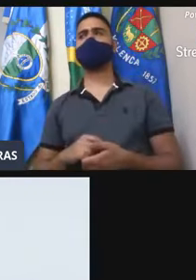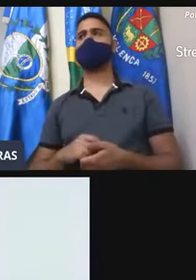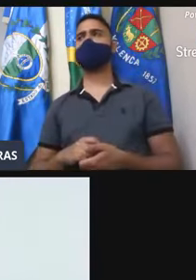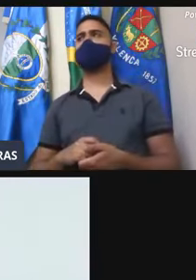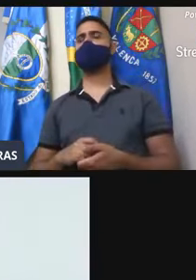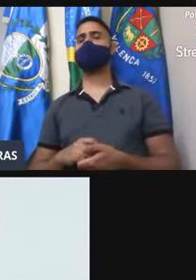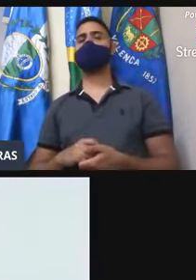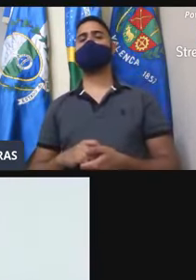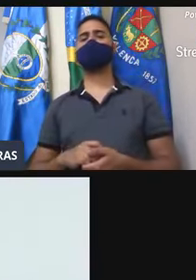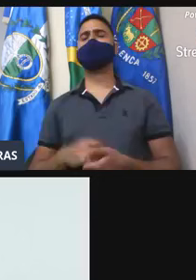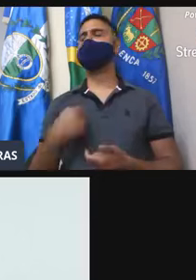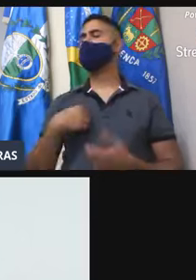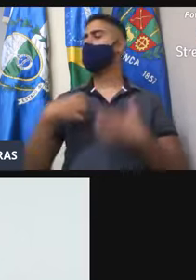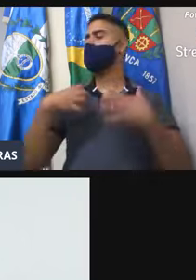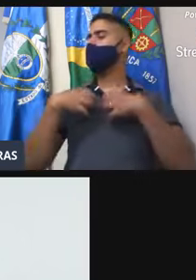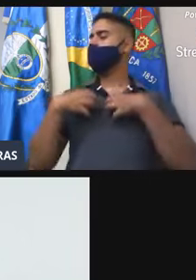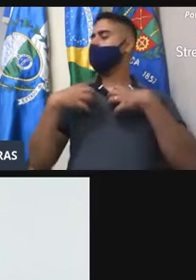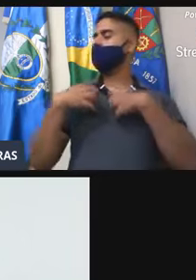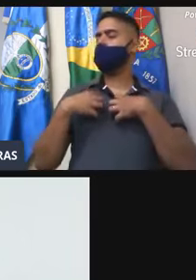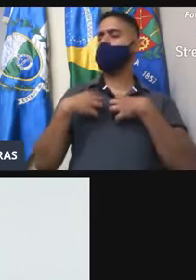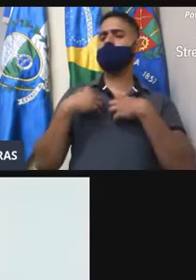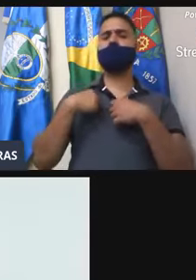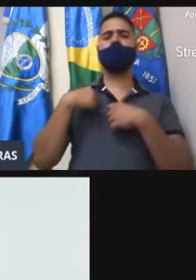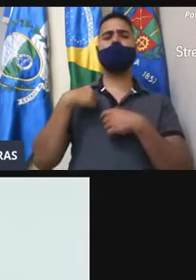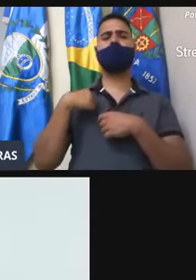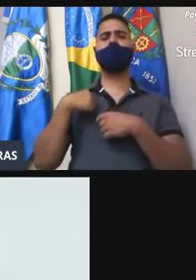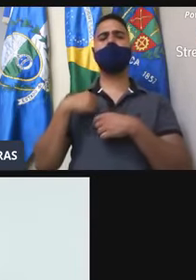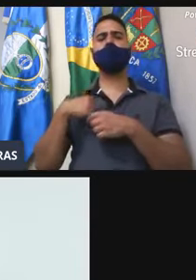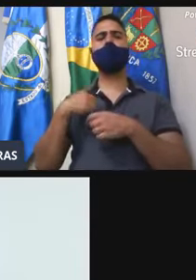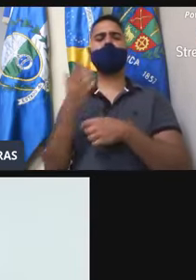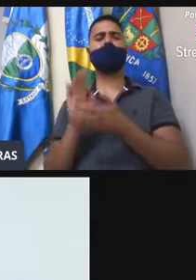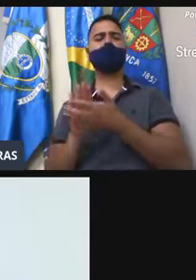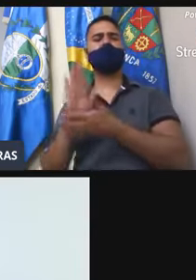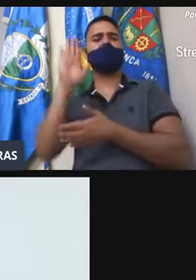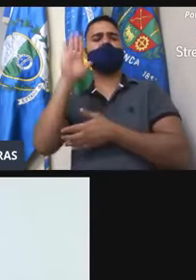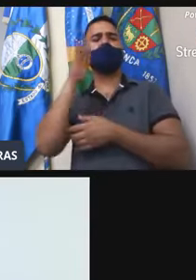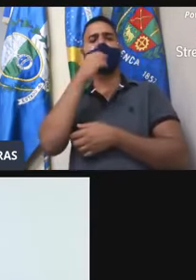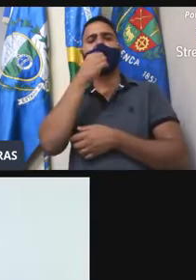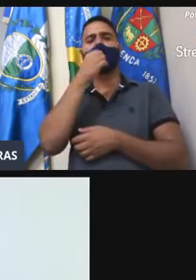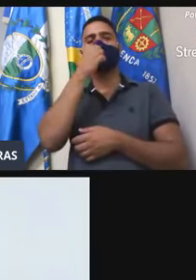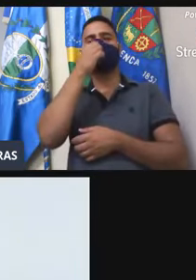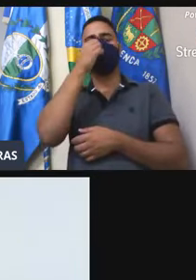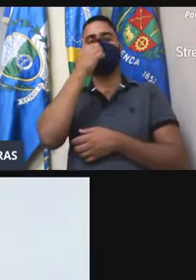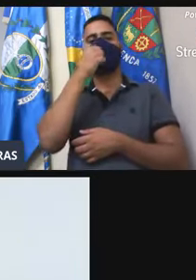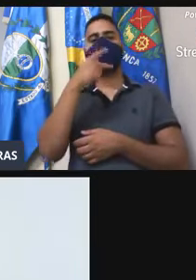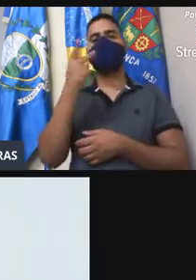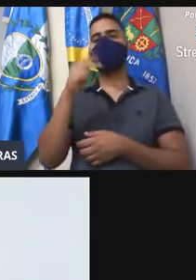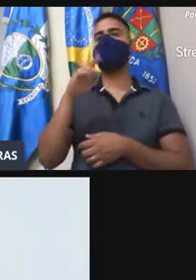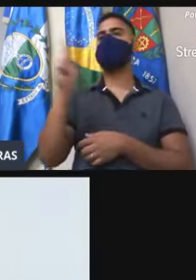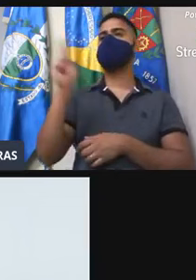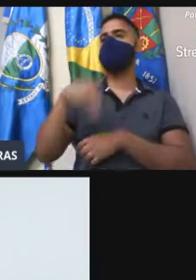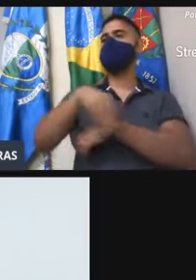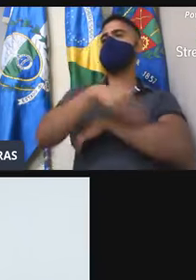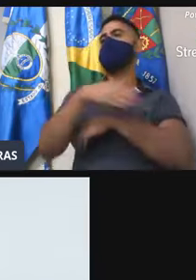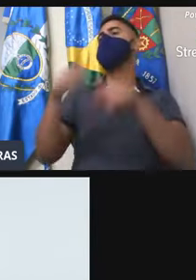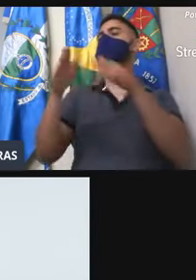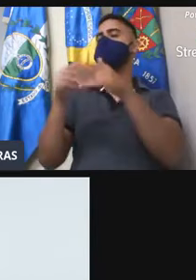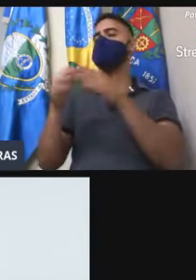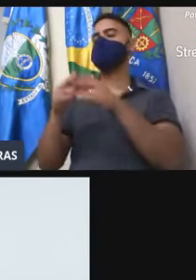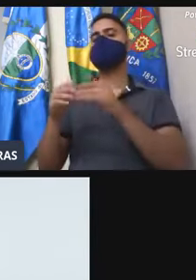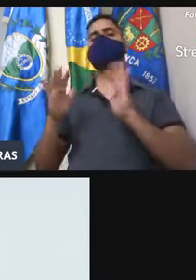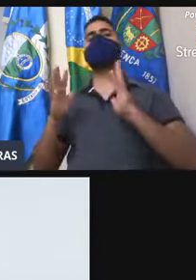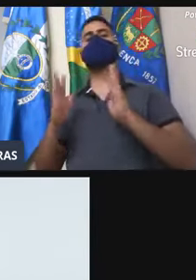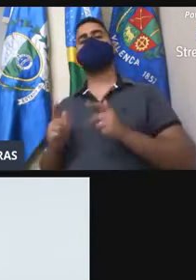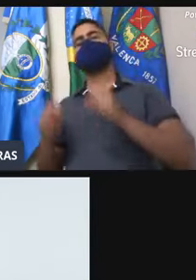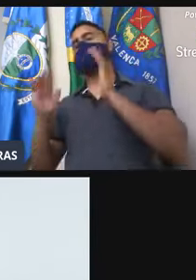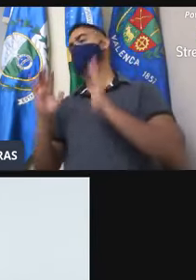muito incomodado, eu disse quando eu disputei um processo eleitoral, de virar síndico ficar dando nome de rua e pedindo para limpar. Porque isso